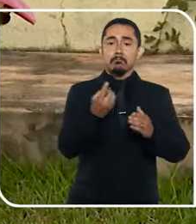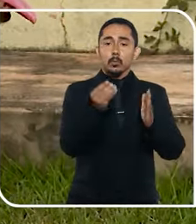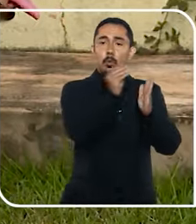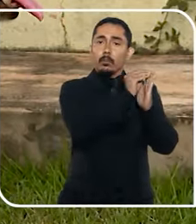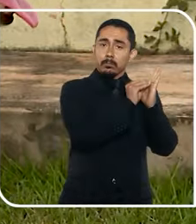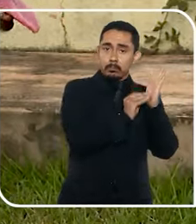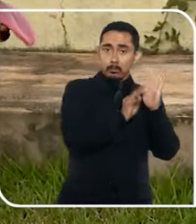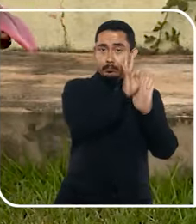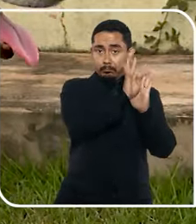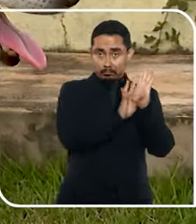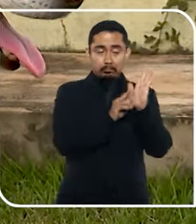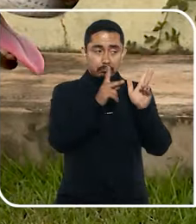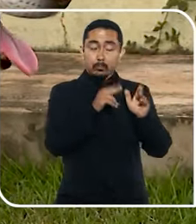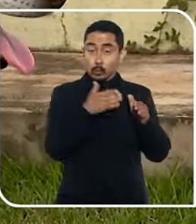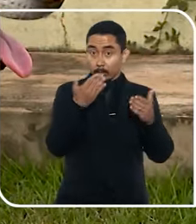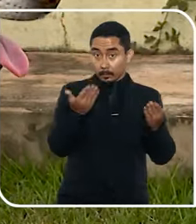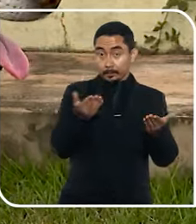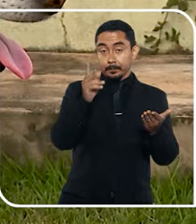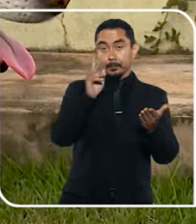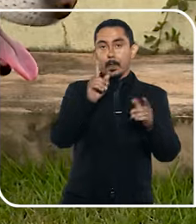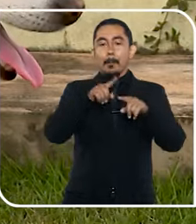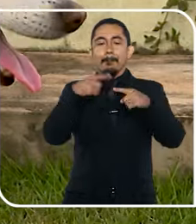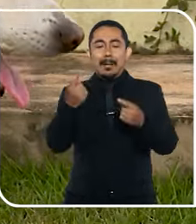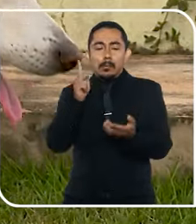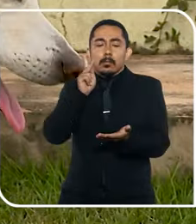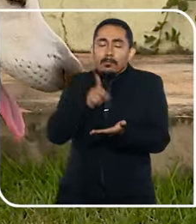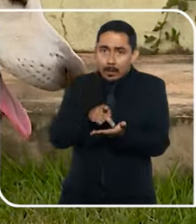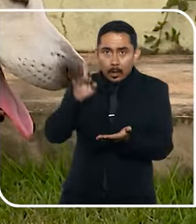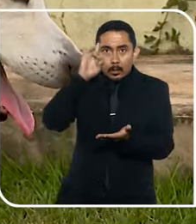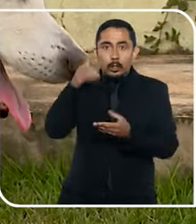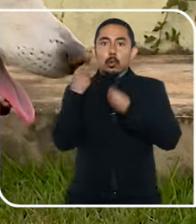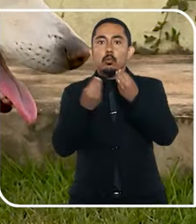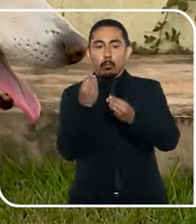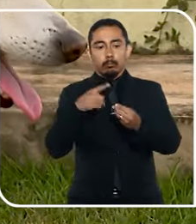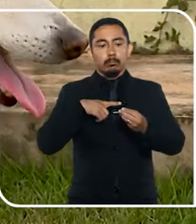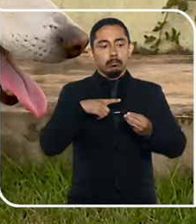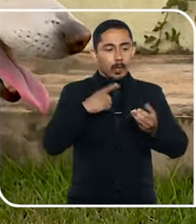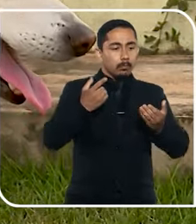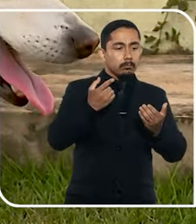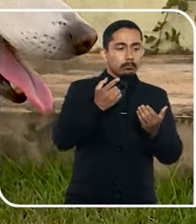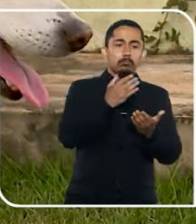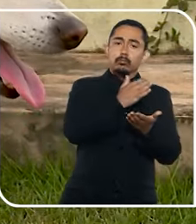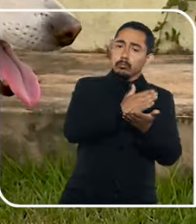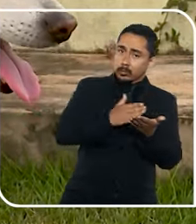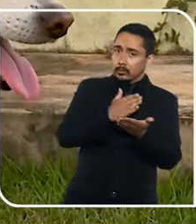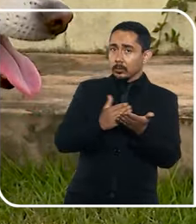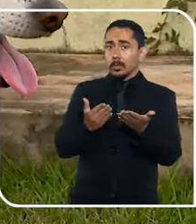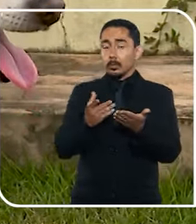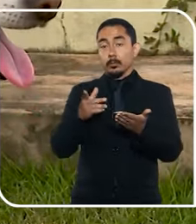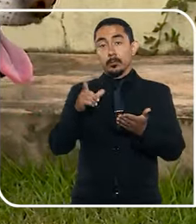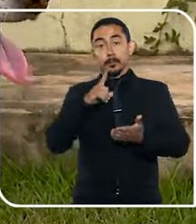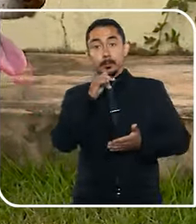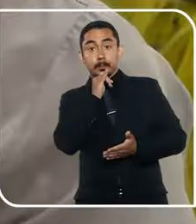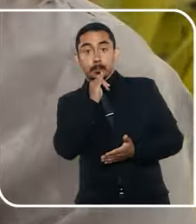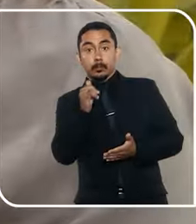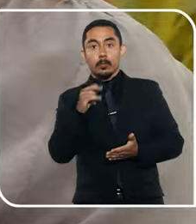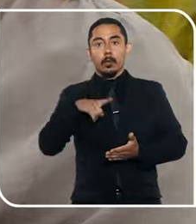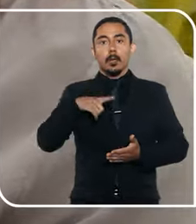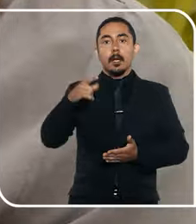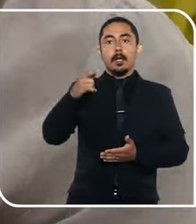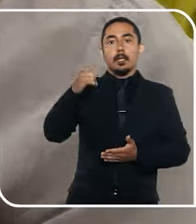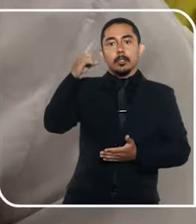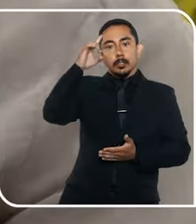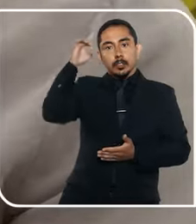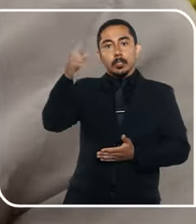diferente. A gente tem uma guarda compartilhada mesmo. Ela fica 15 dias comigo e 15 dias com ele todos os meses. Mas em caso de viagem,